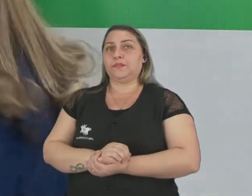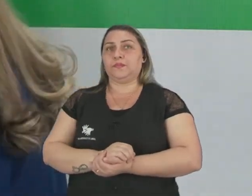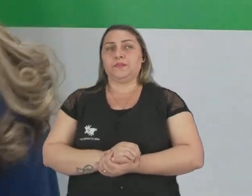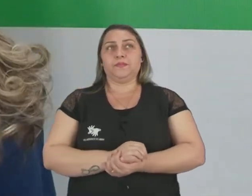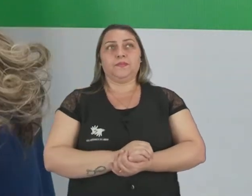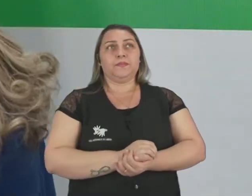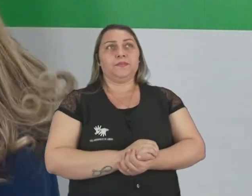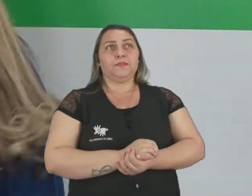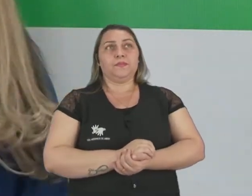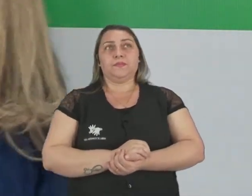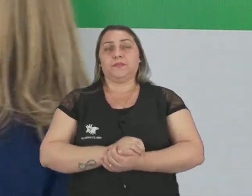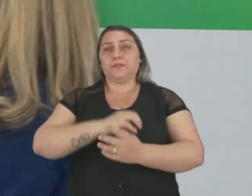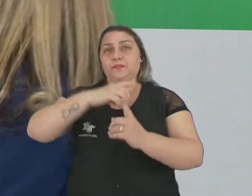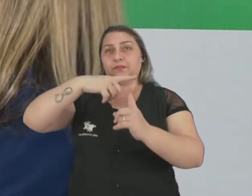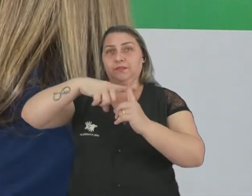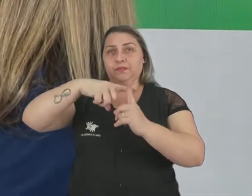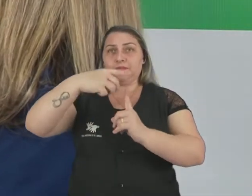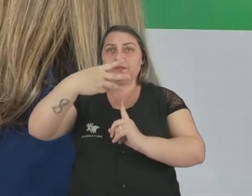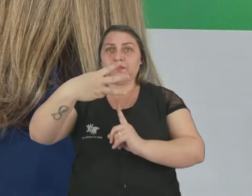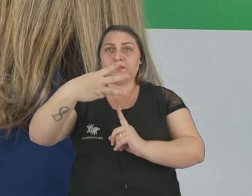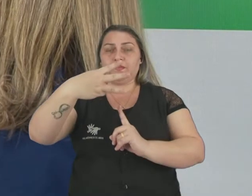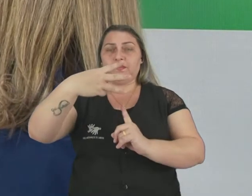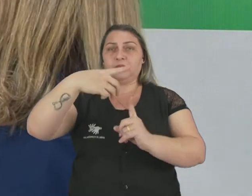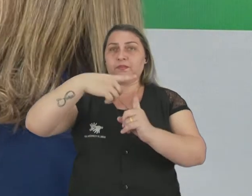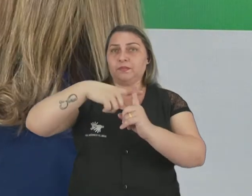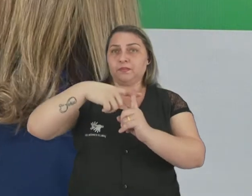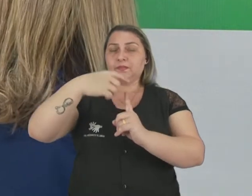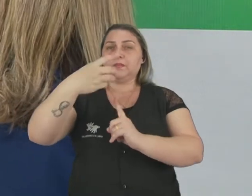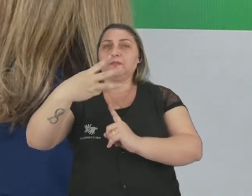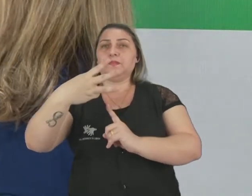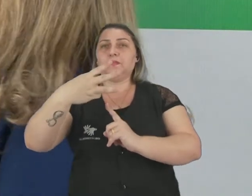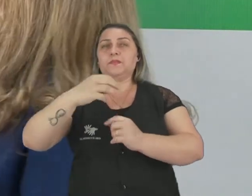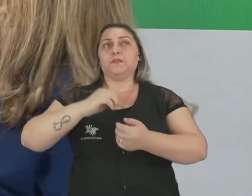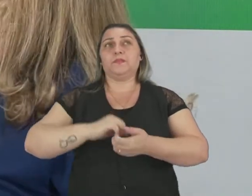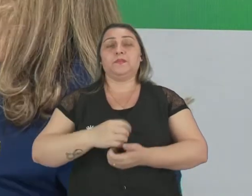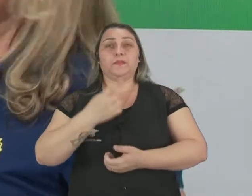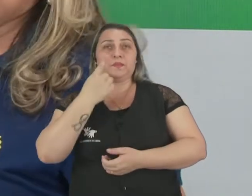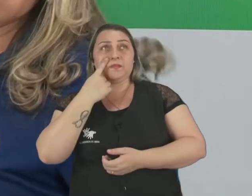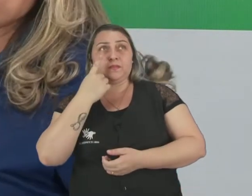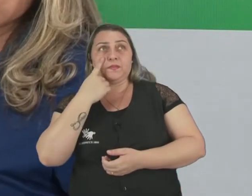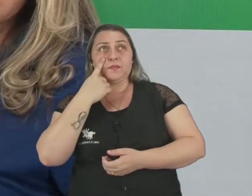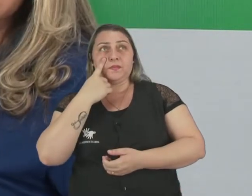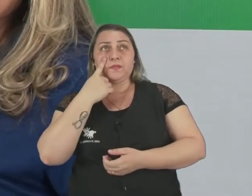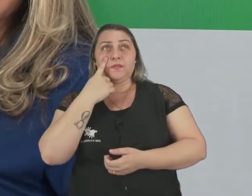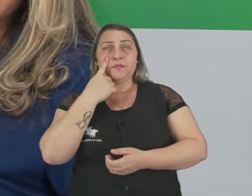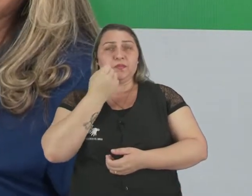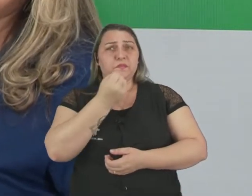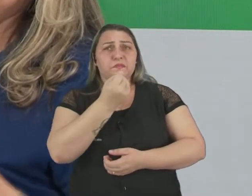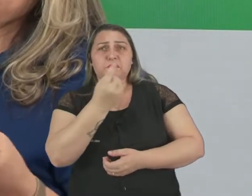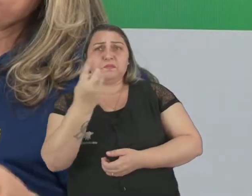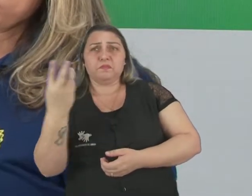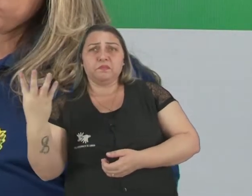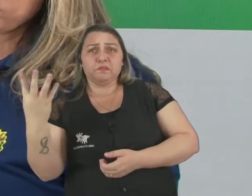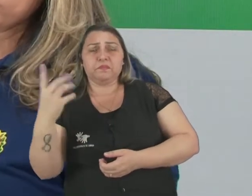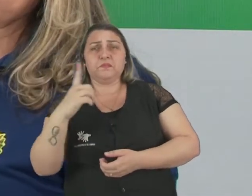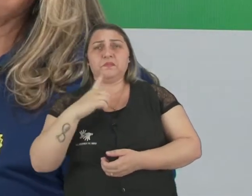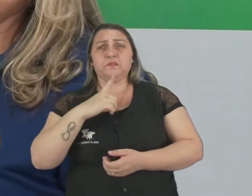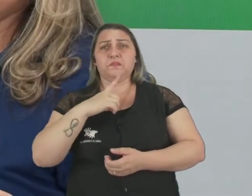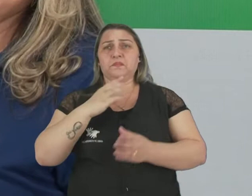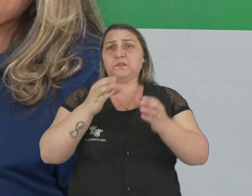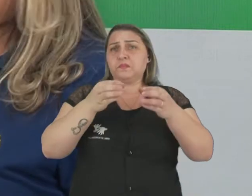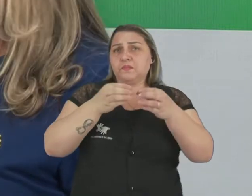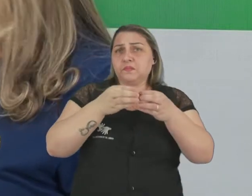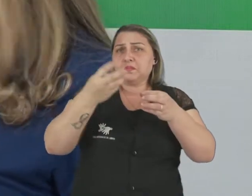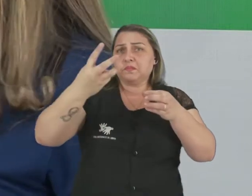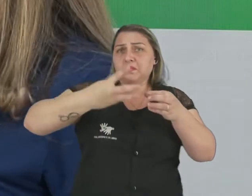mais 3 e mais 3. Olha só. Quantas vezes eu tenho um